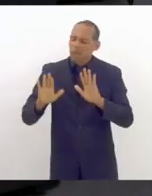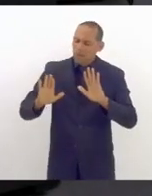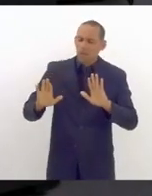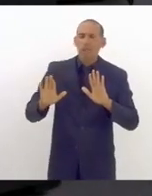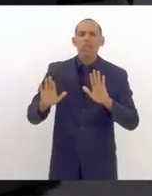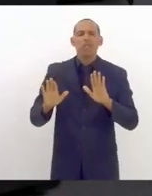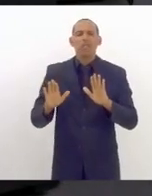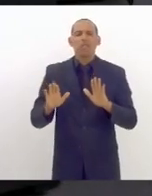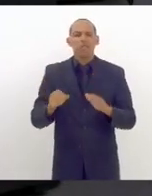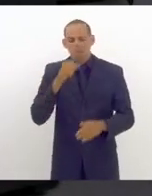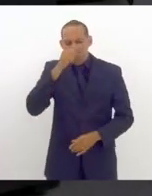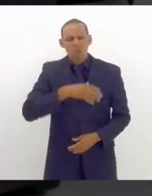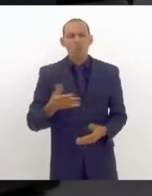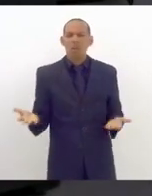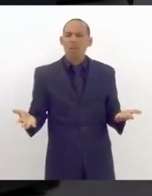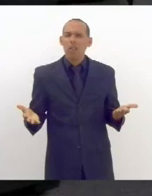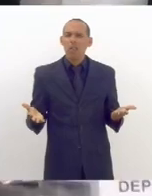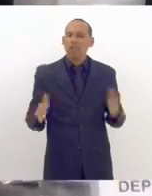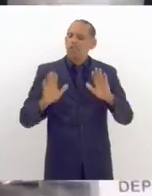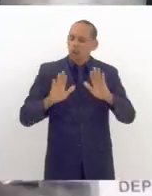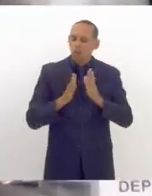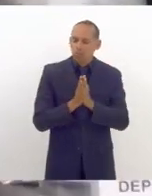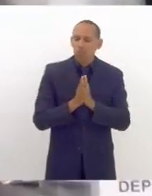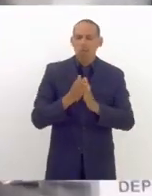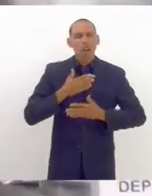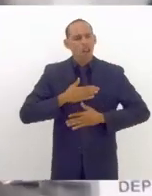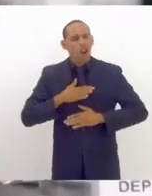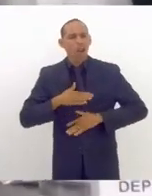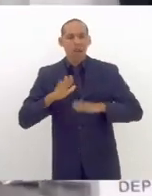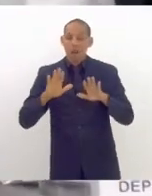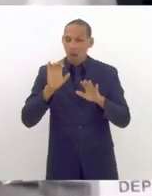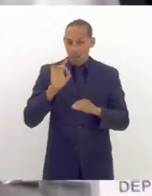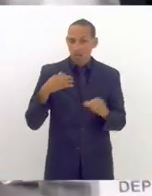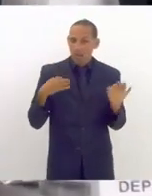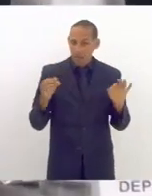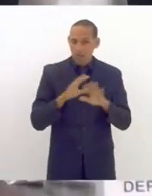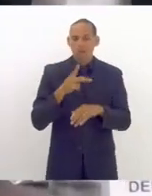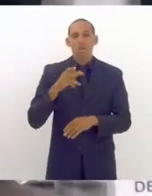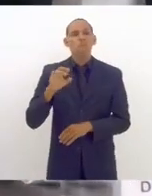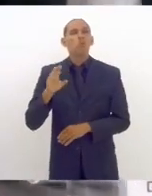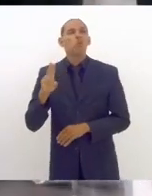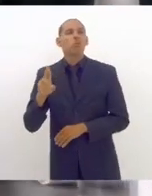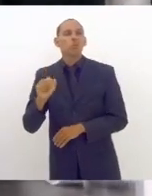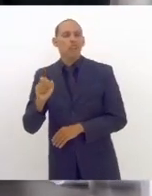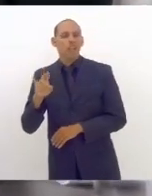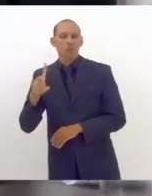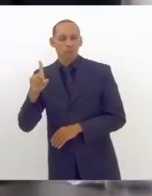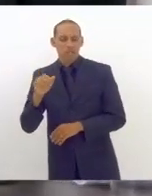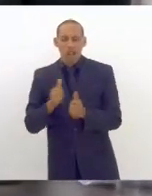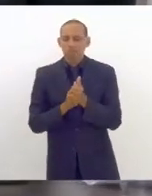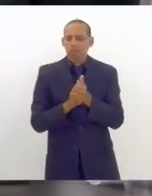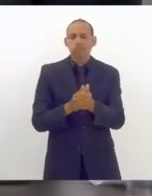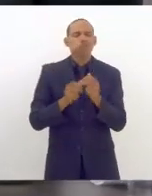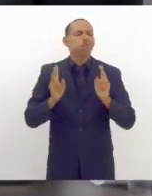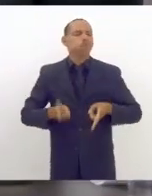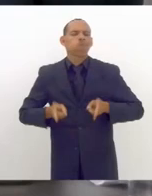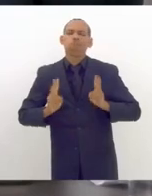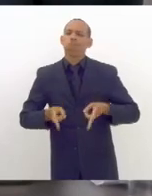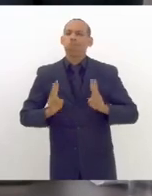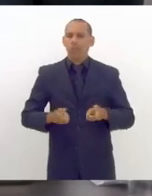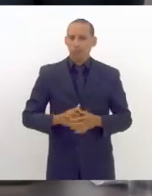vamos acalmar olha só a procuradoria acompanhou essa ação desde sempre